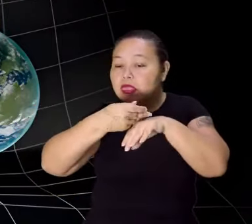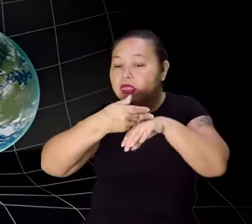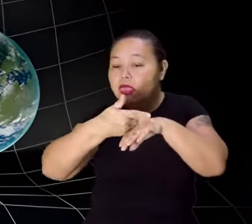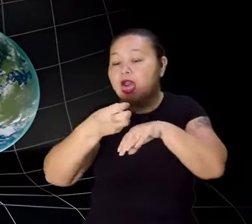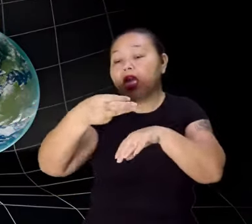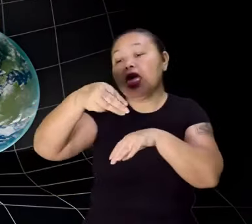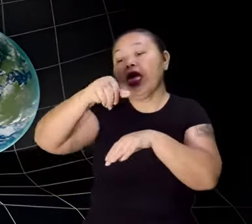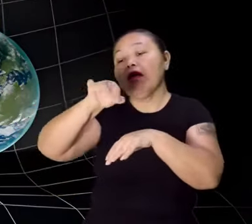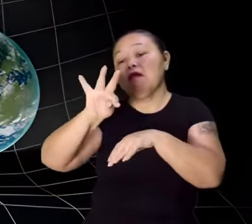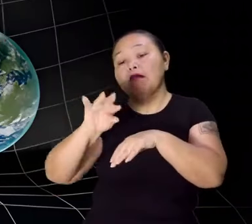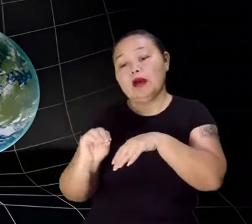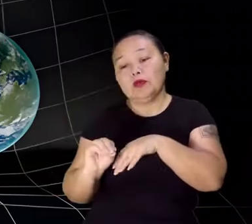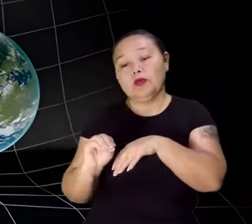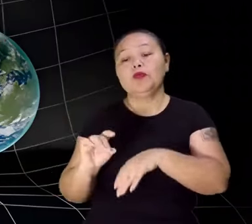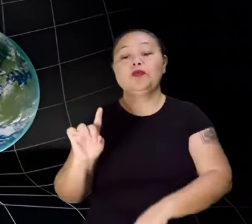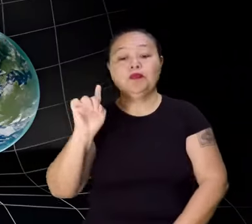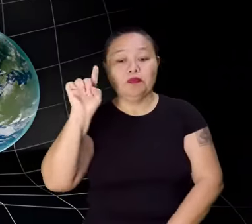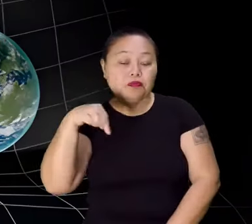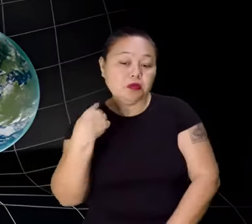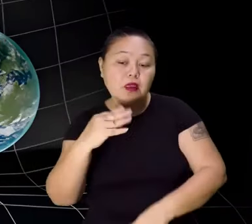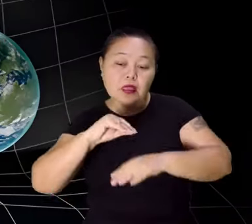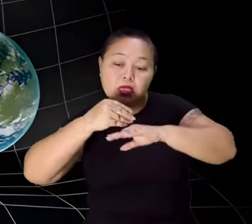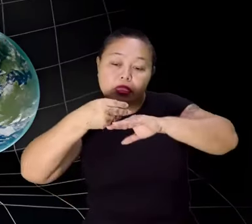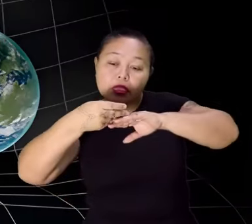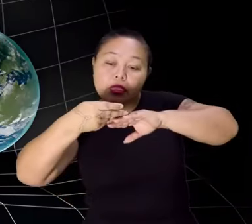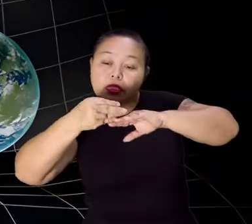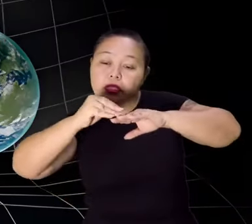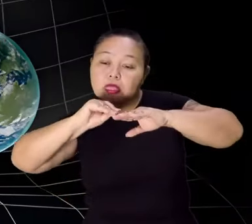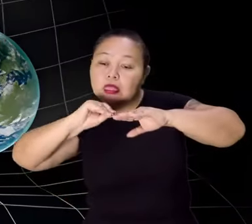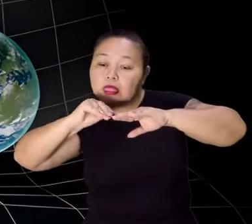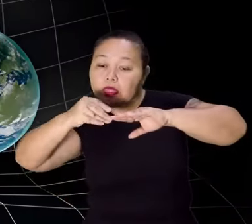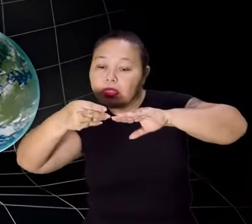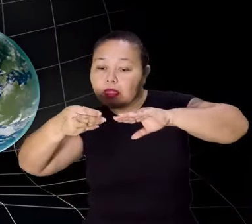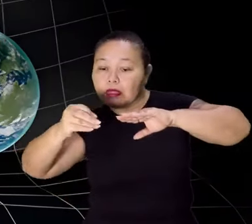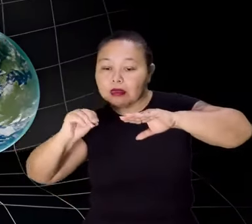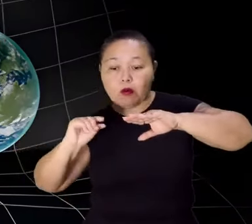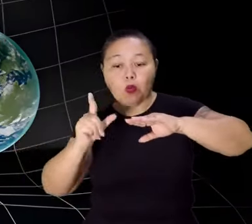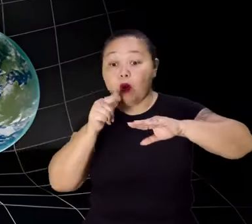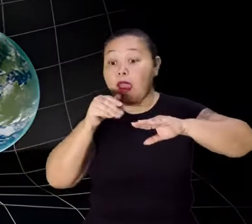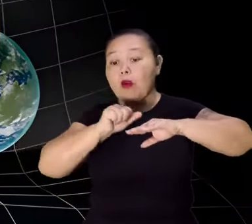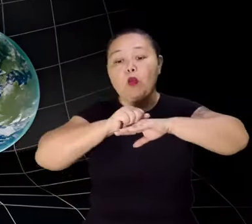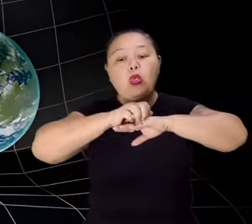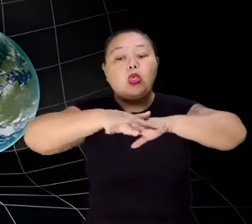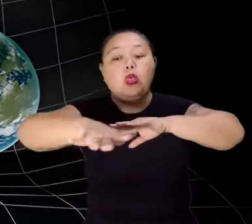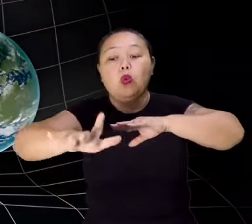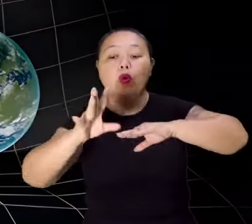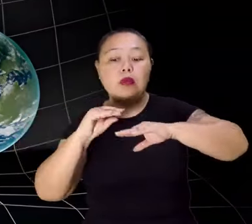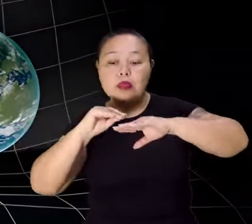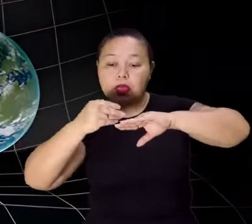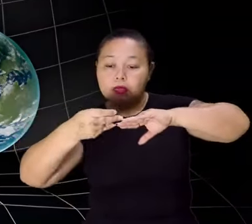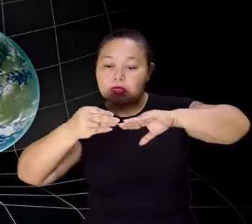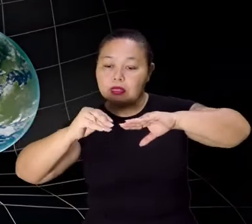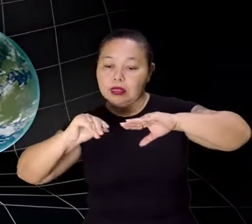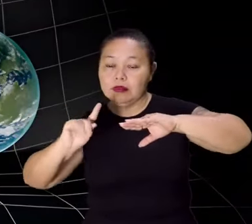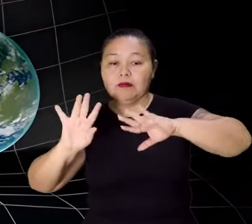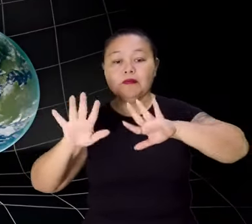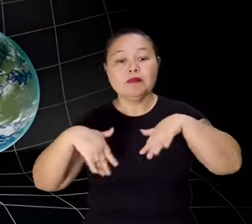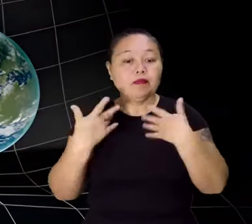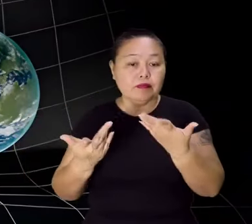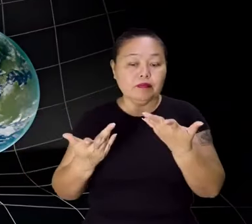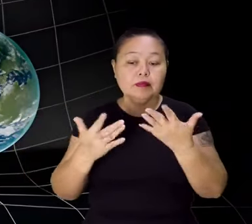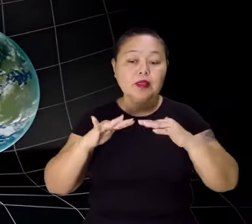manto lá, né? Então, o manto... Isso, o manto é fluido, mas não é nem líquido, igual a água, assim, e nem... Então, pastoso, né? Exato. Mas,